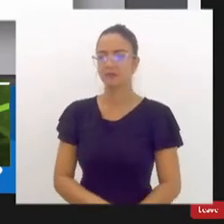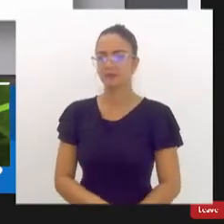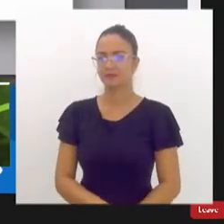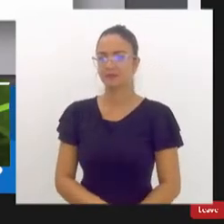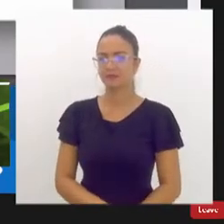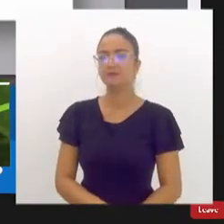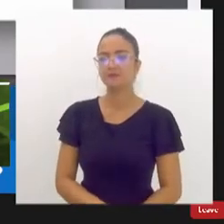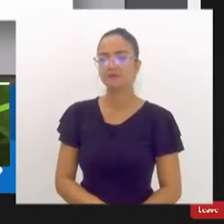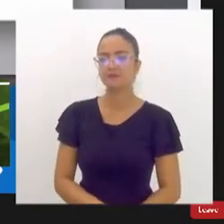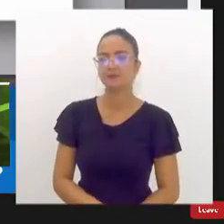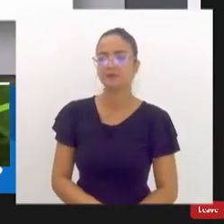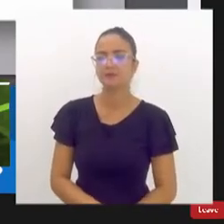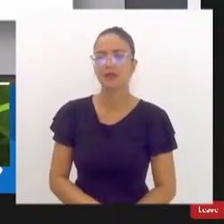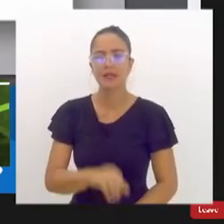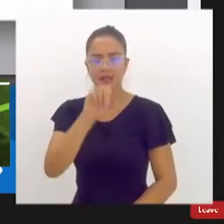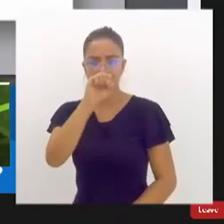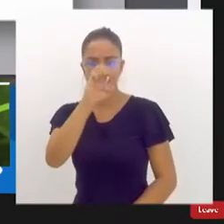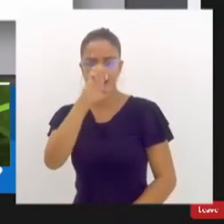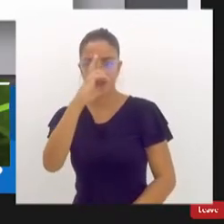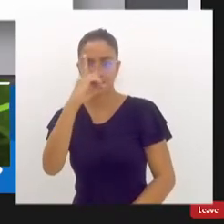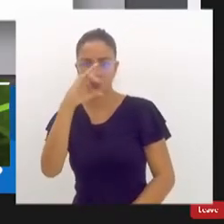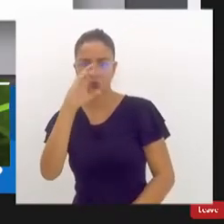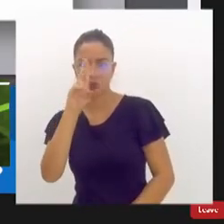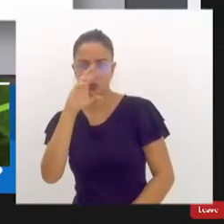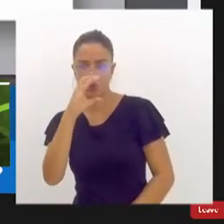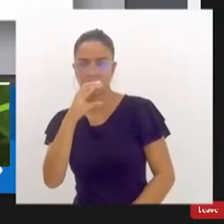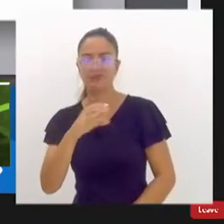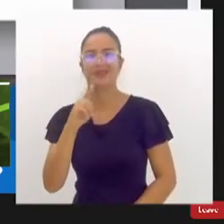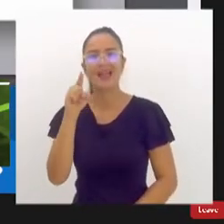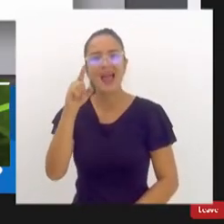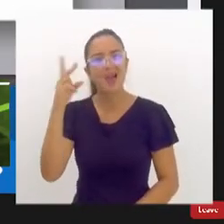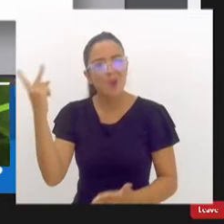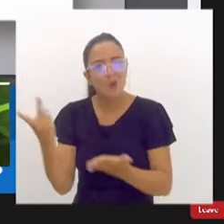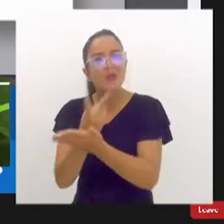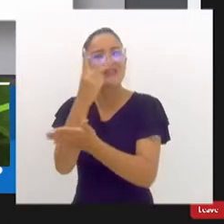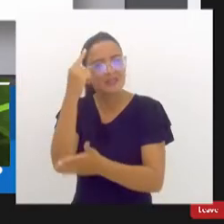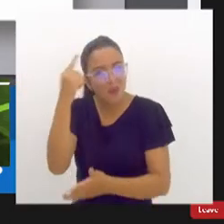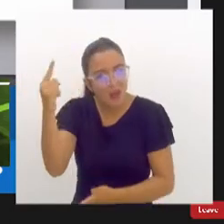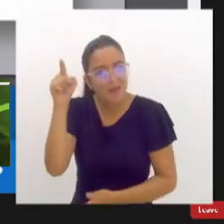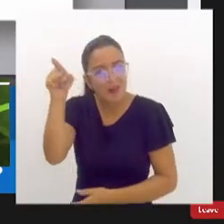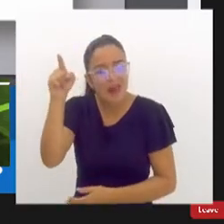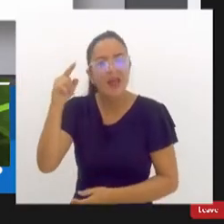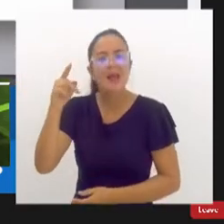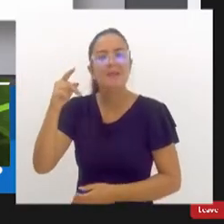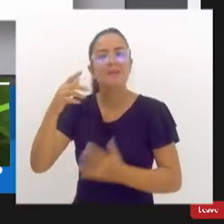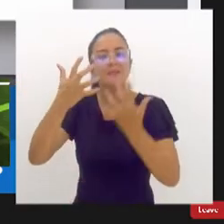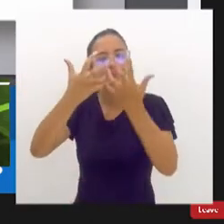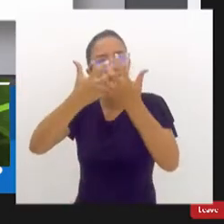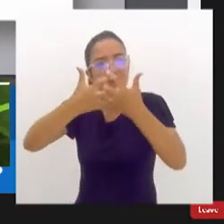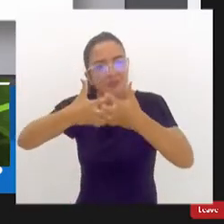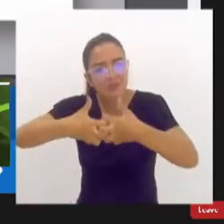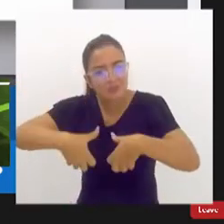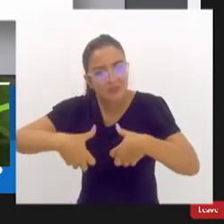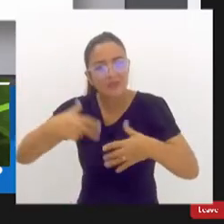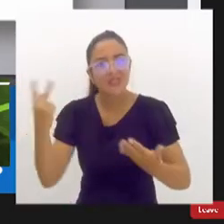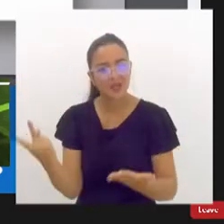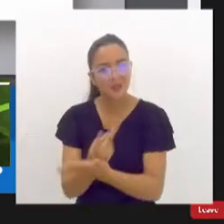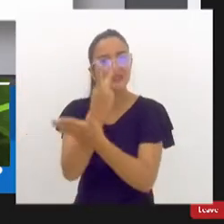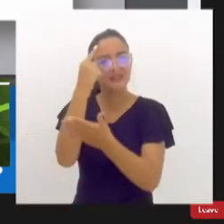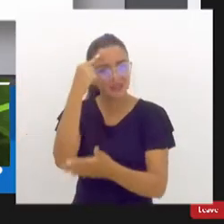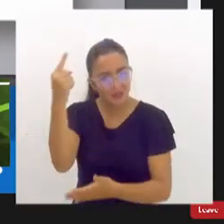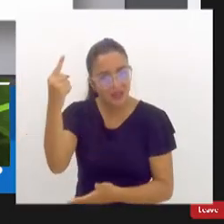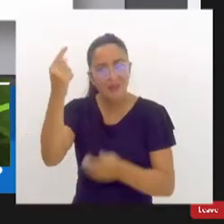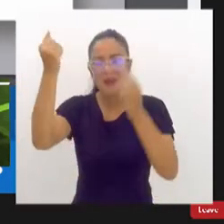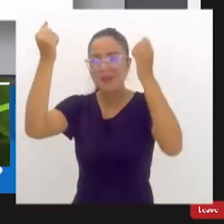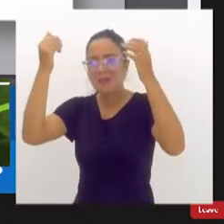De uma consulta da SEDUC em razão da tragédia de Petrópolis. A tragédia ocorre em Petrópolis e a